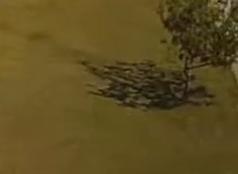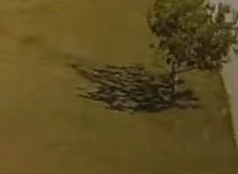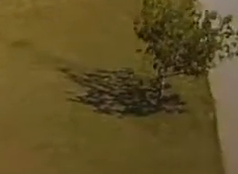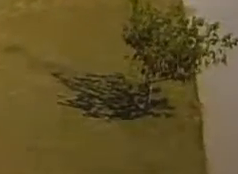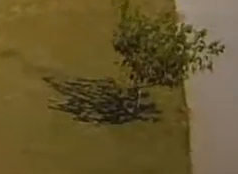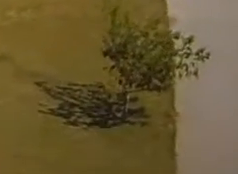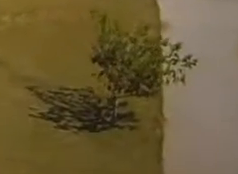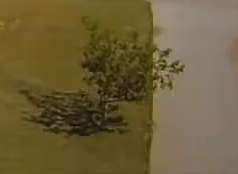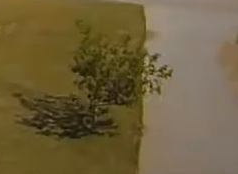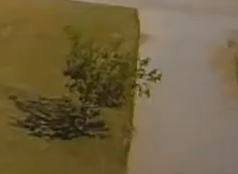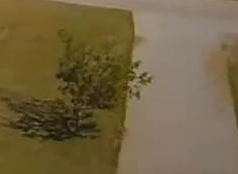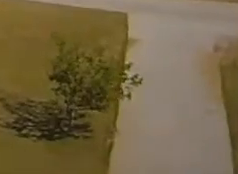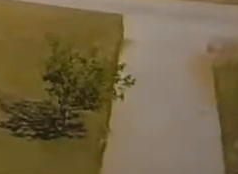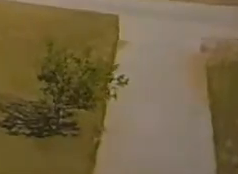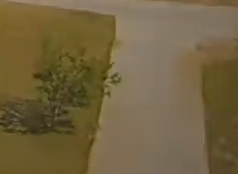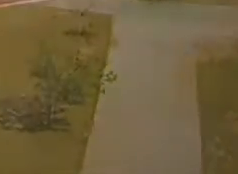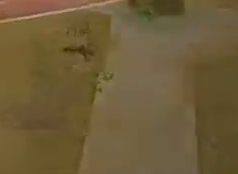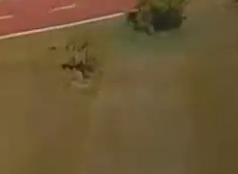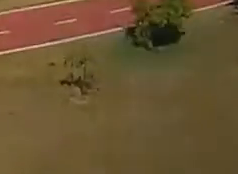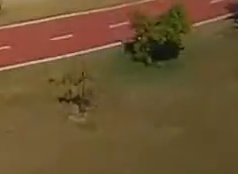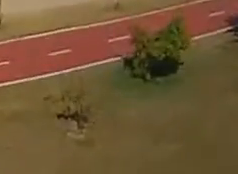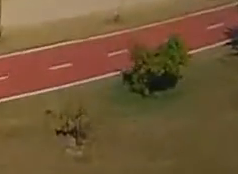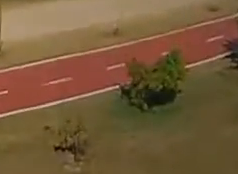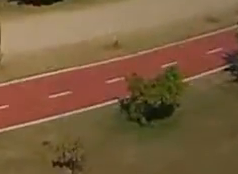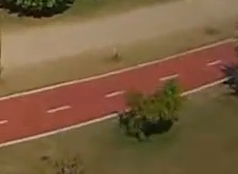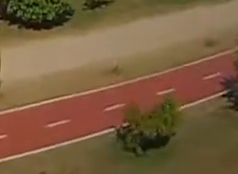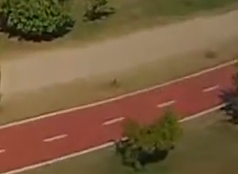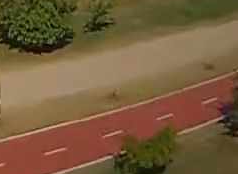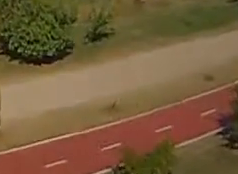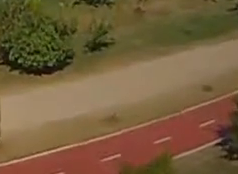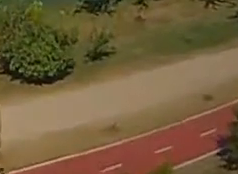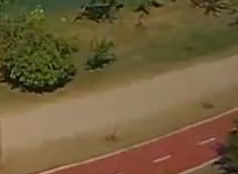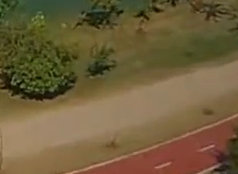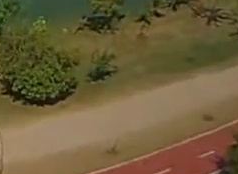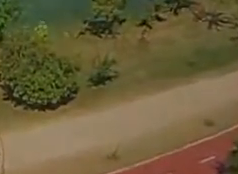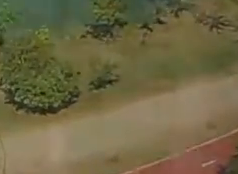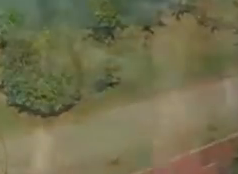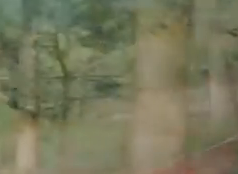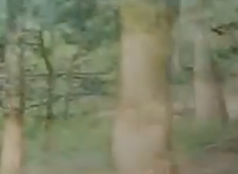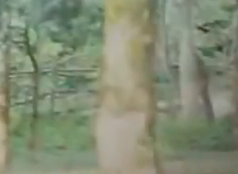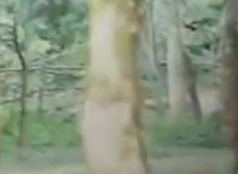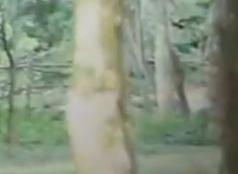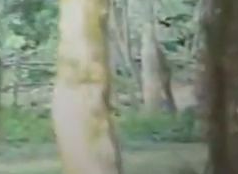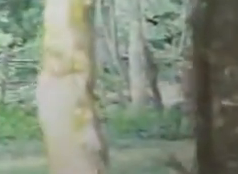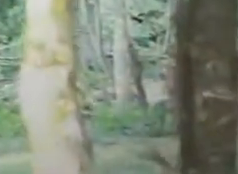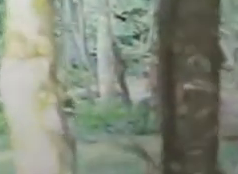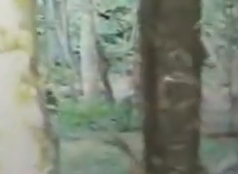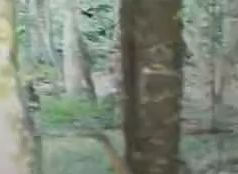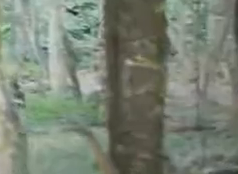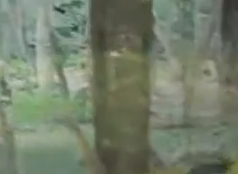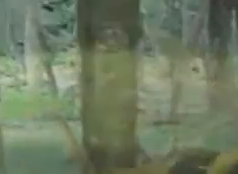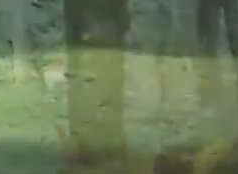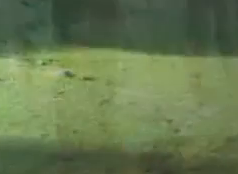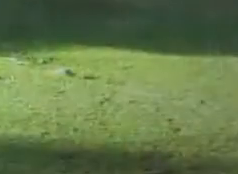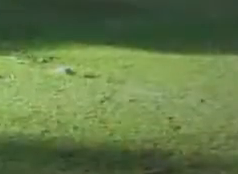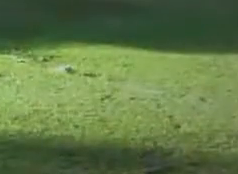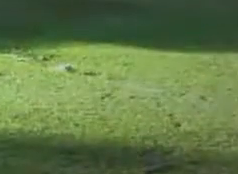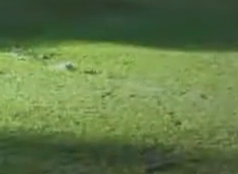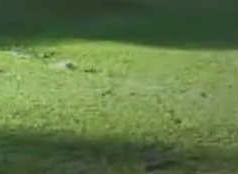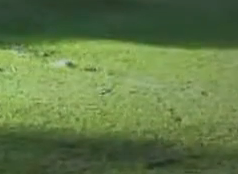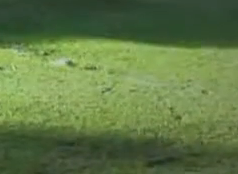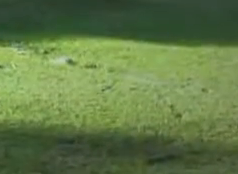adorada. Entre outras mil, és tu, Brasil, a pátria amada. Dos filhos desse sol, és